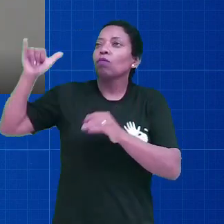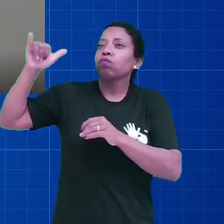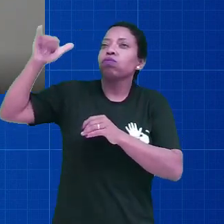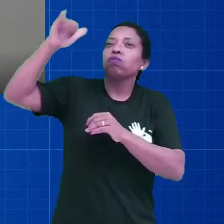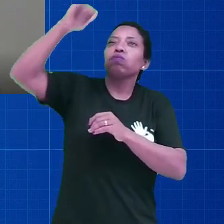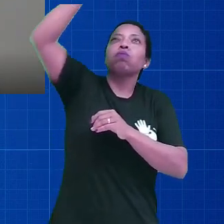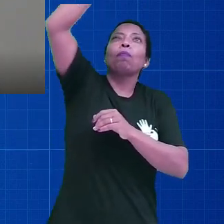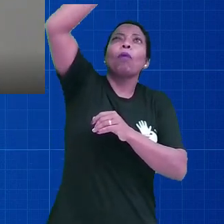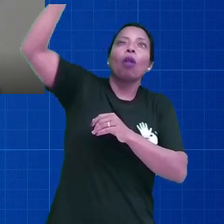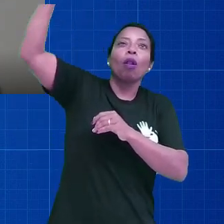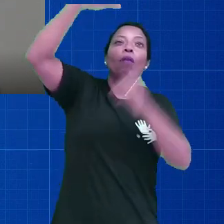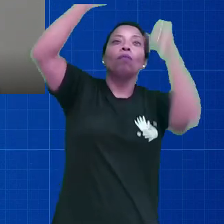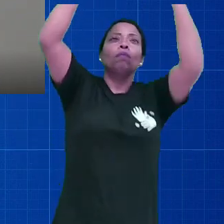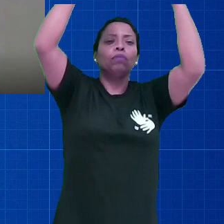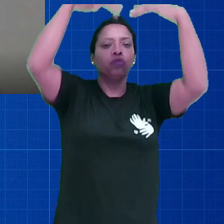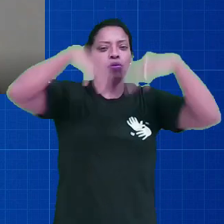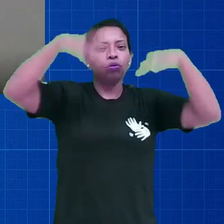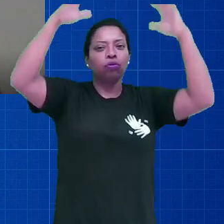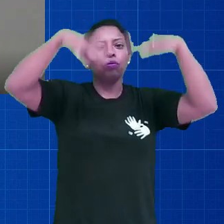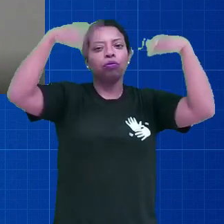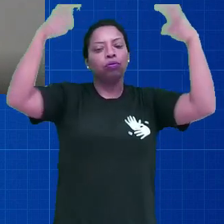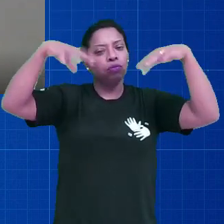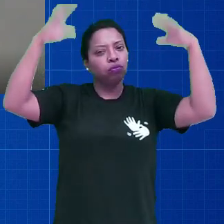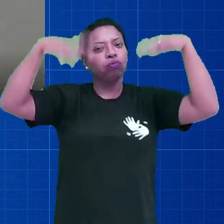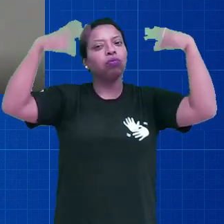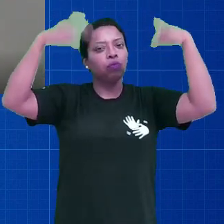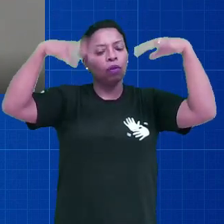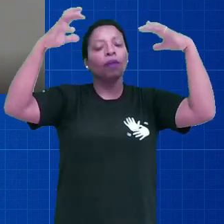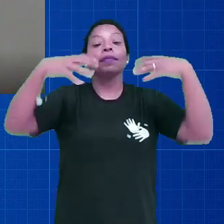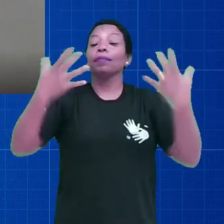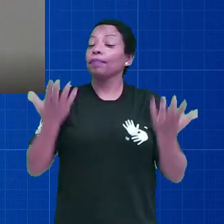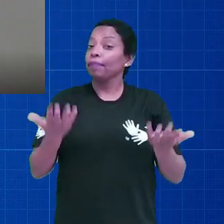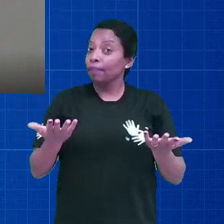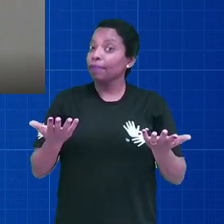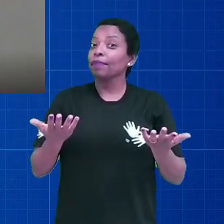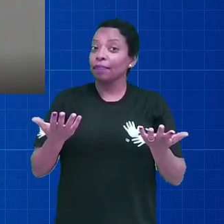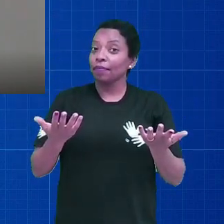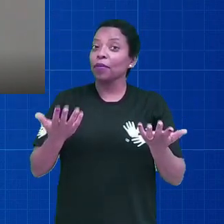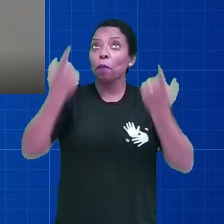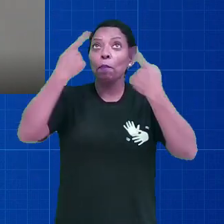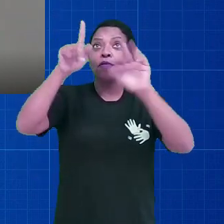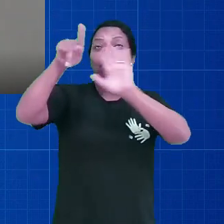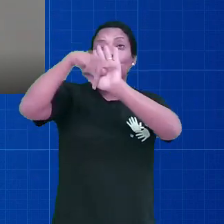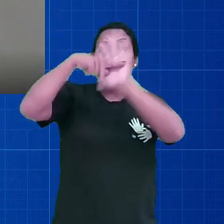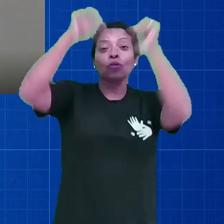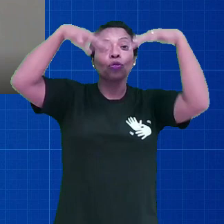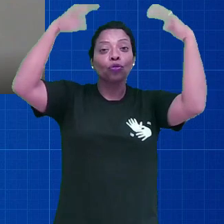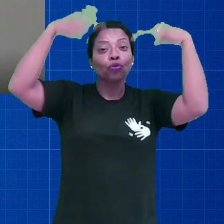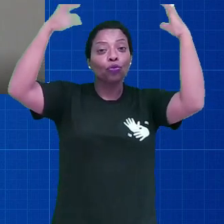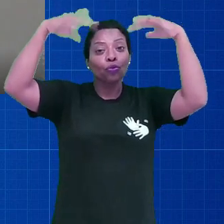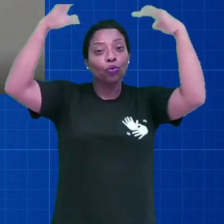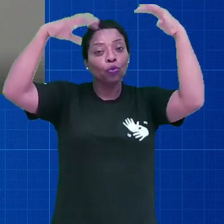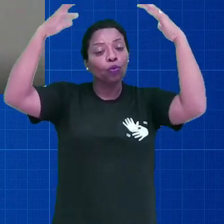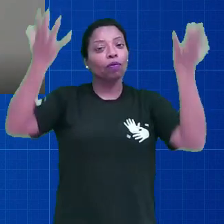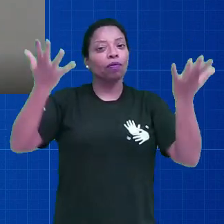de prata nas nuvens, em determinadas famílias de nuvens, para provocar essa chuva artificial e fazer